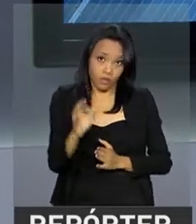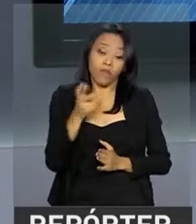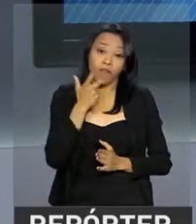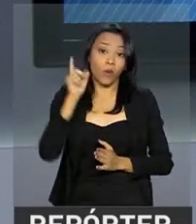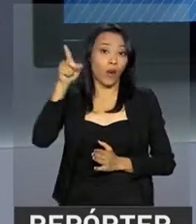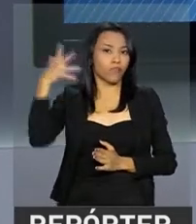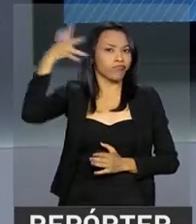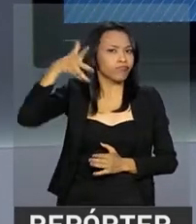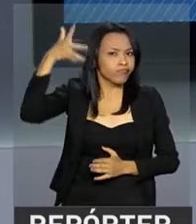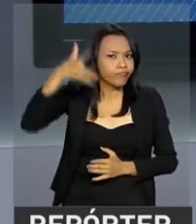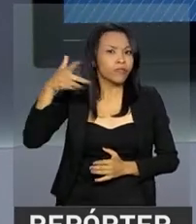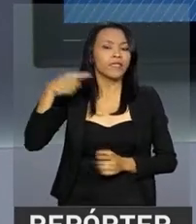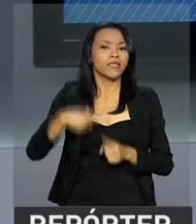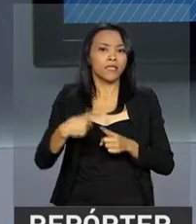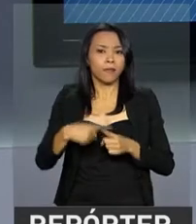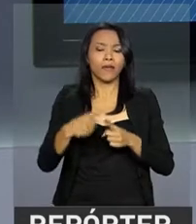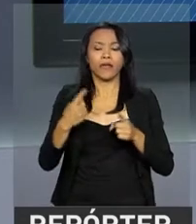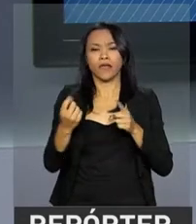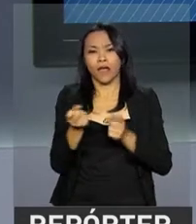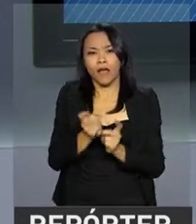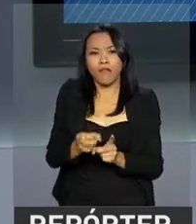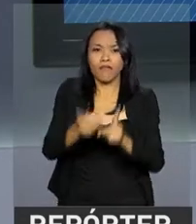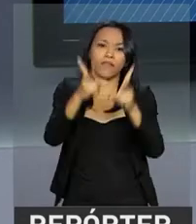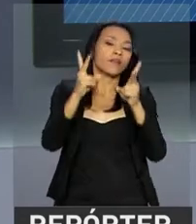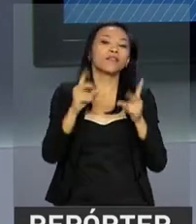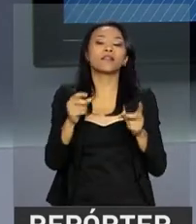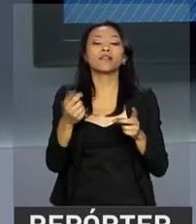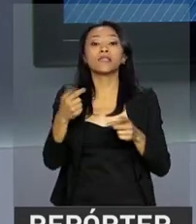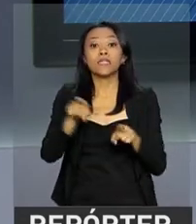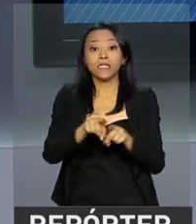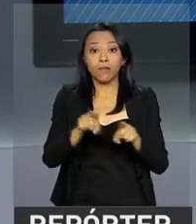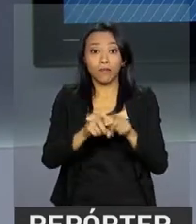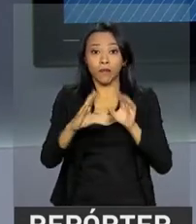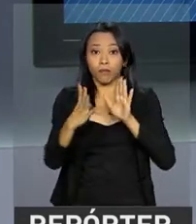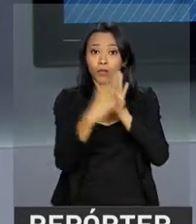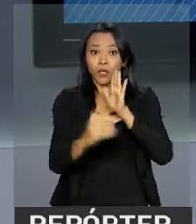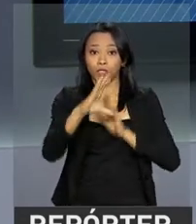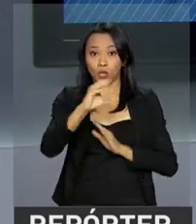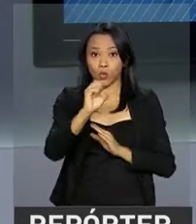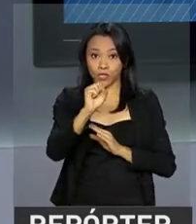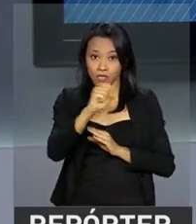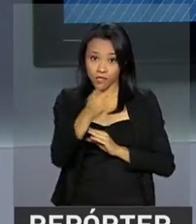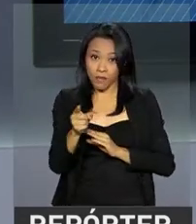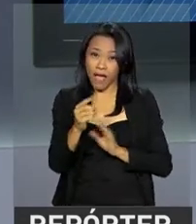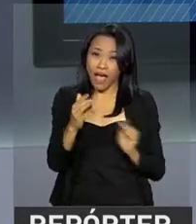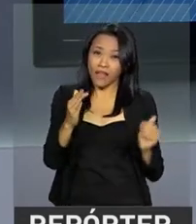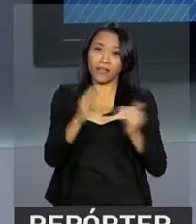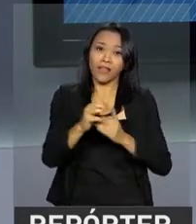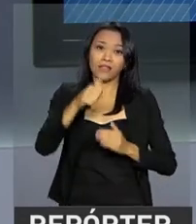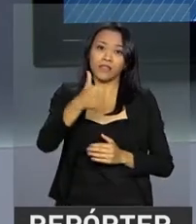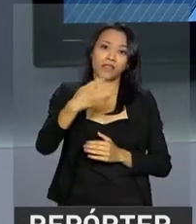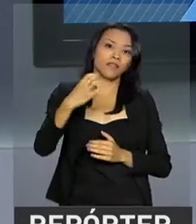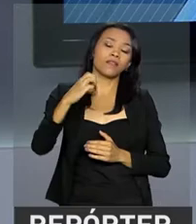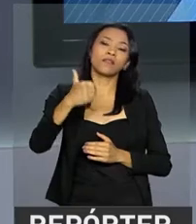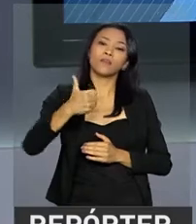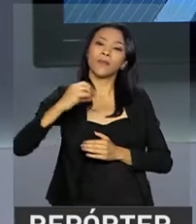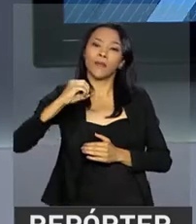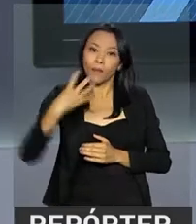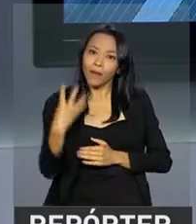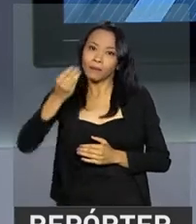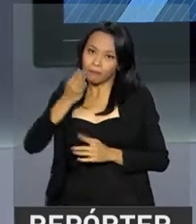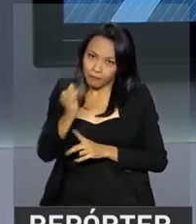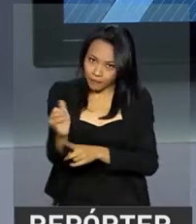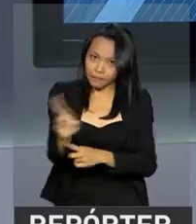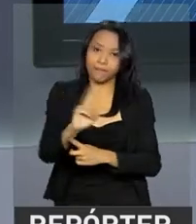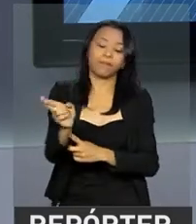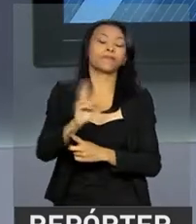que os investimentos em concessões e privatizações podem chegar a 104 bilhões de reais. E que o governo quer fazer da Eletrobras